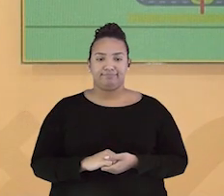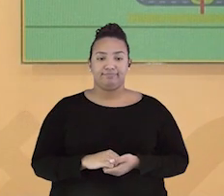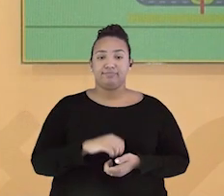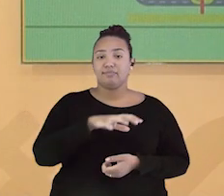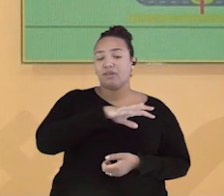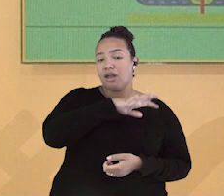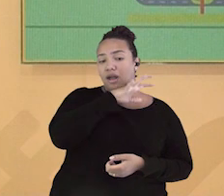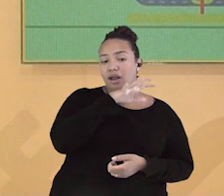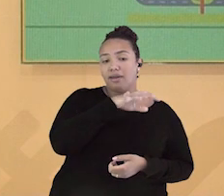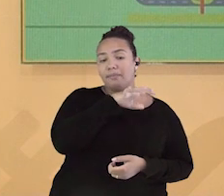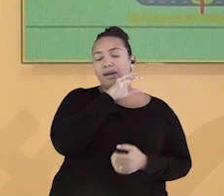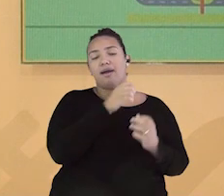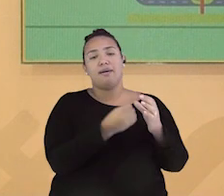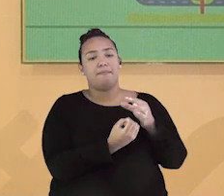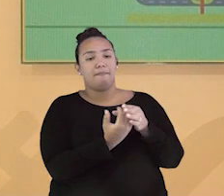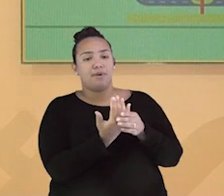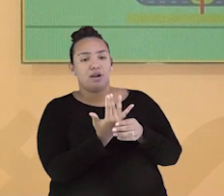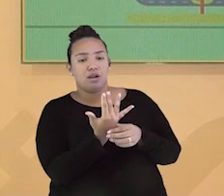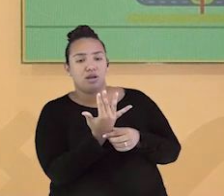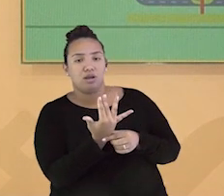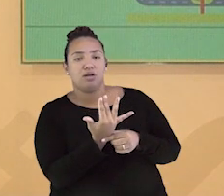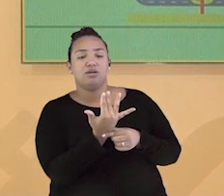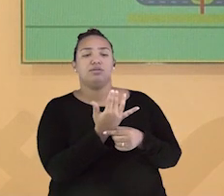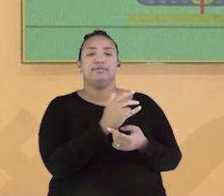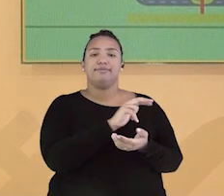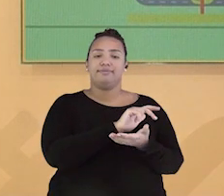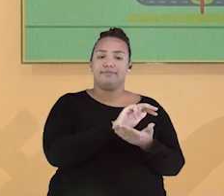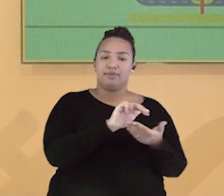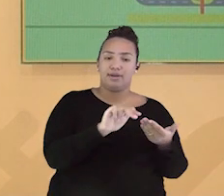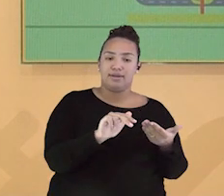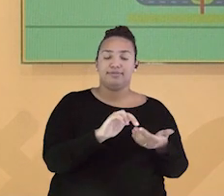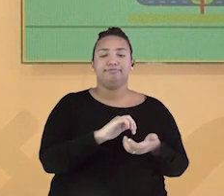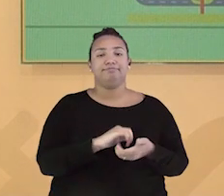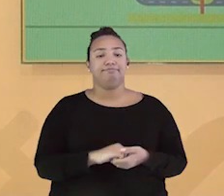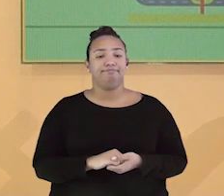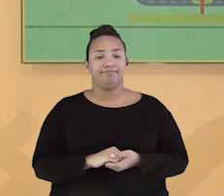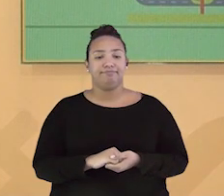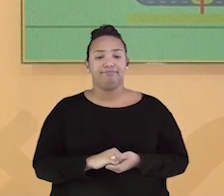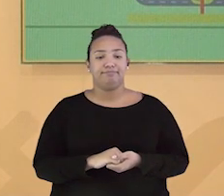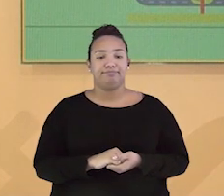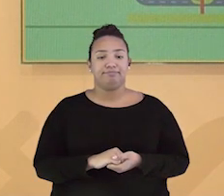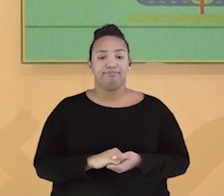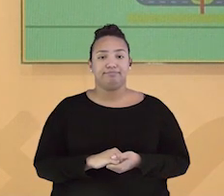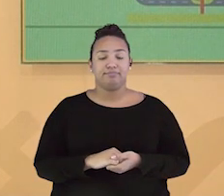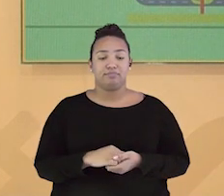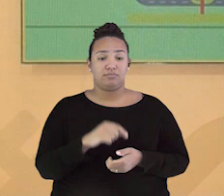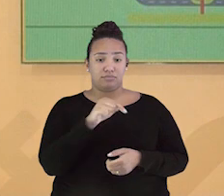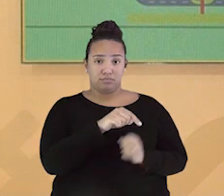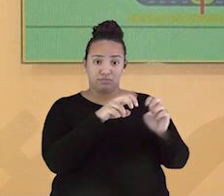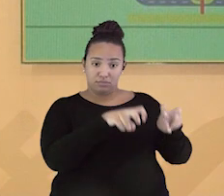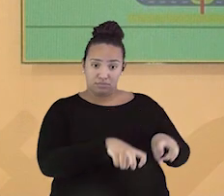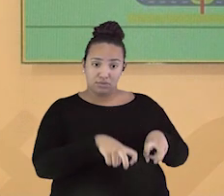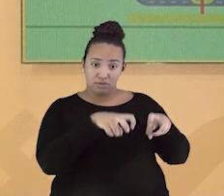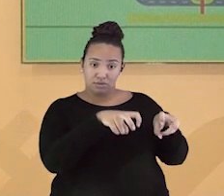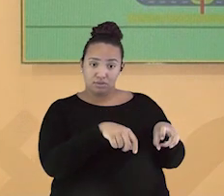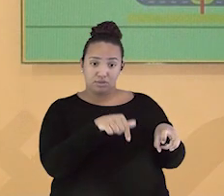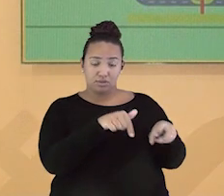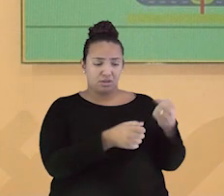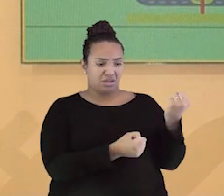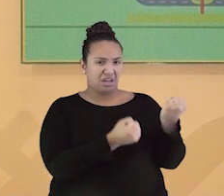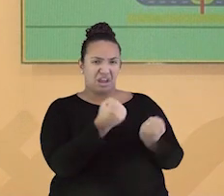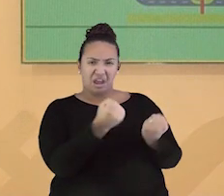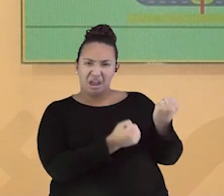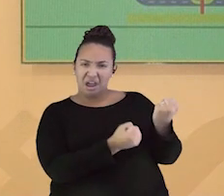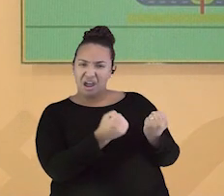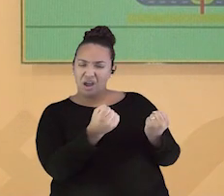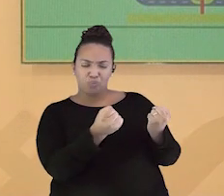animais e plantas de diversos tipos. Na zona rural, existe um movimento de veículos muito